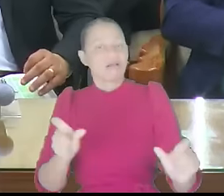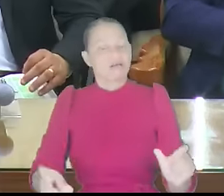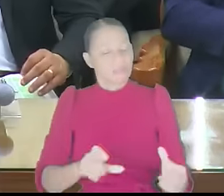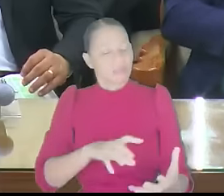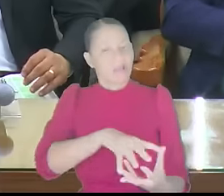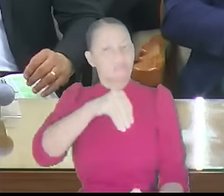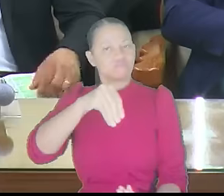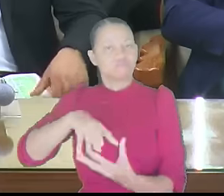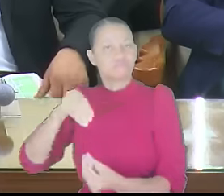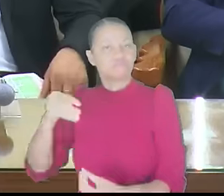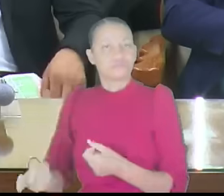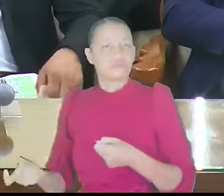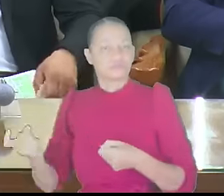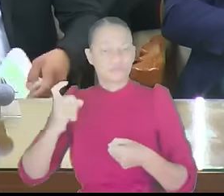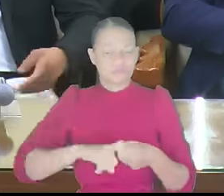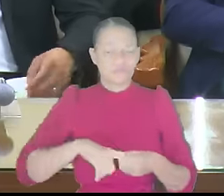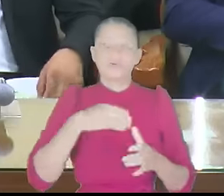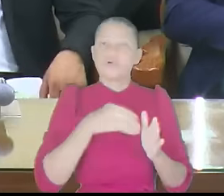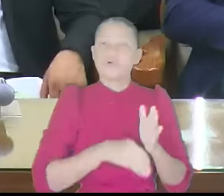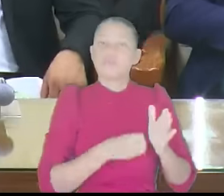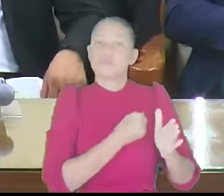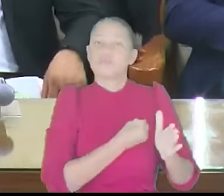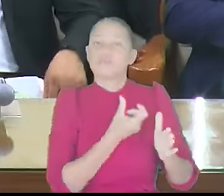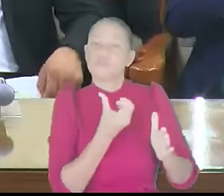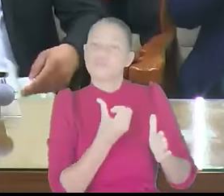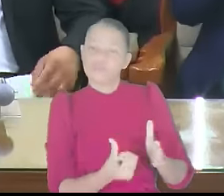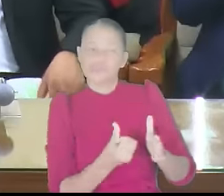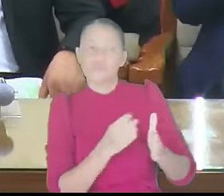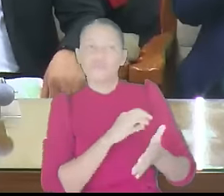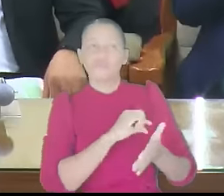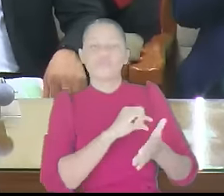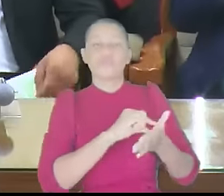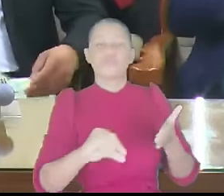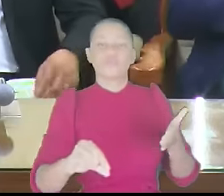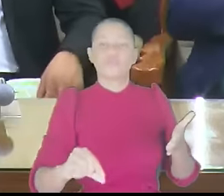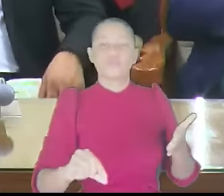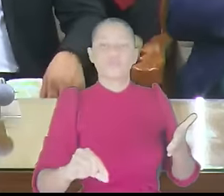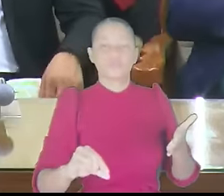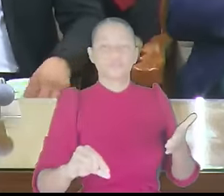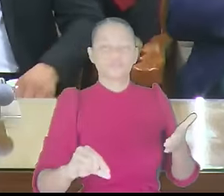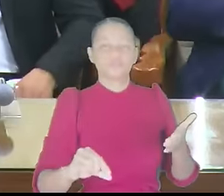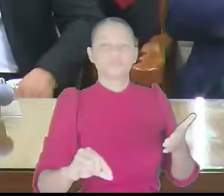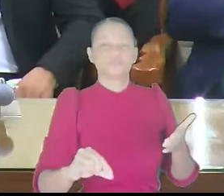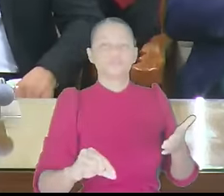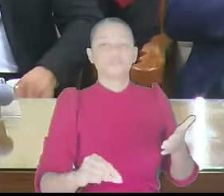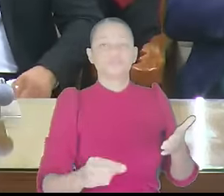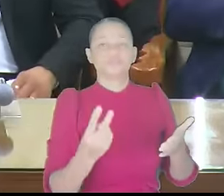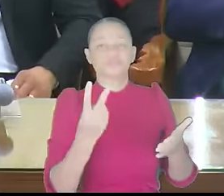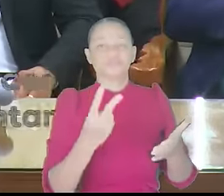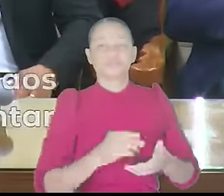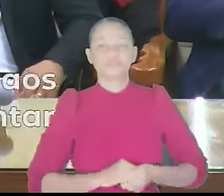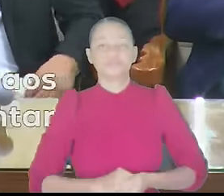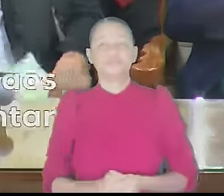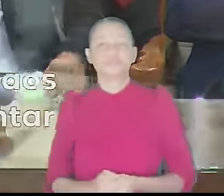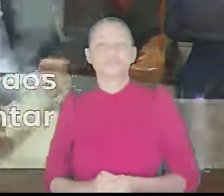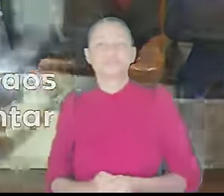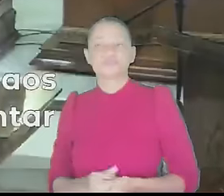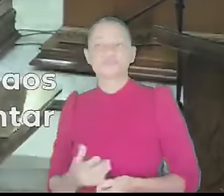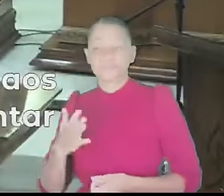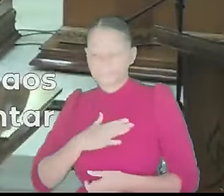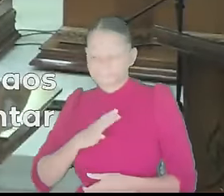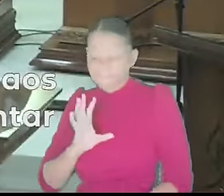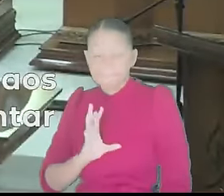Agora vamos voltar para o capítulo 6 de Cantares, versículo 2. O meu